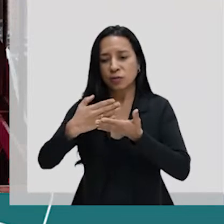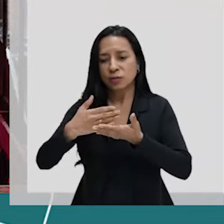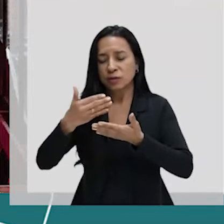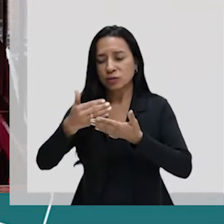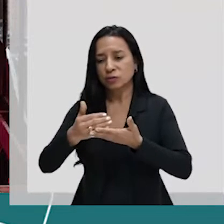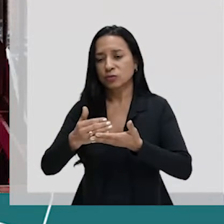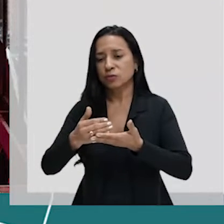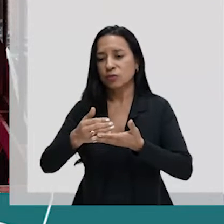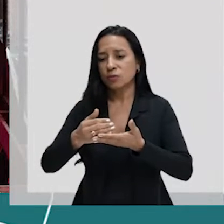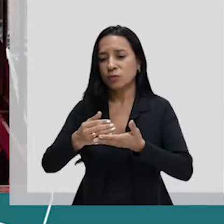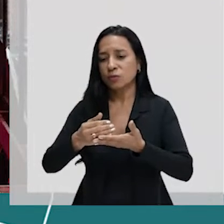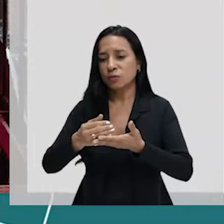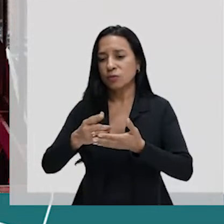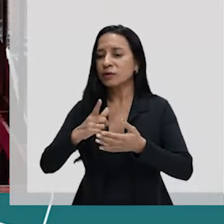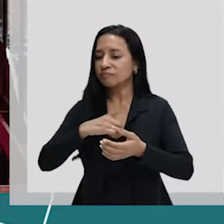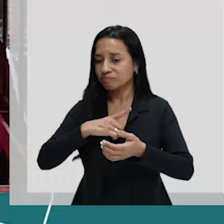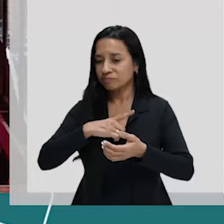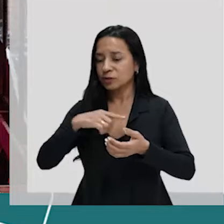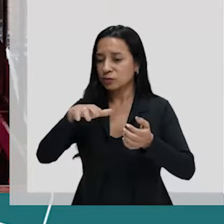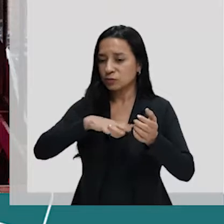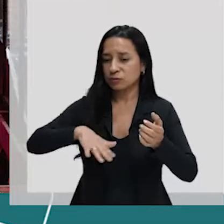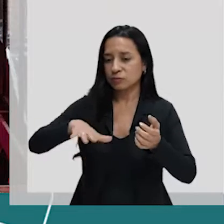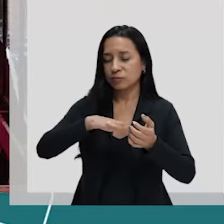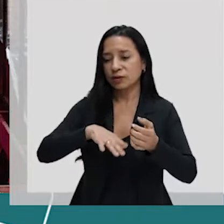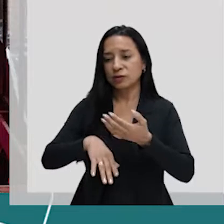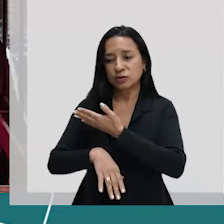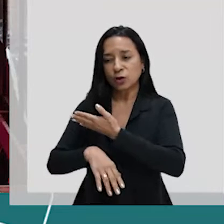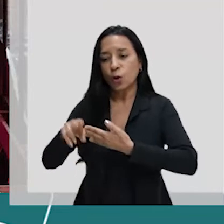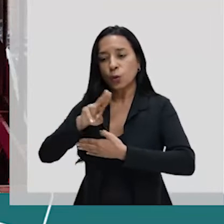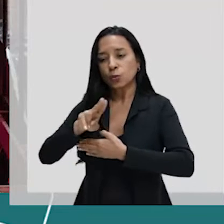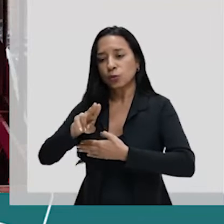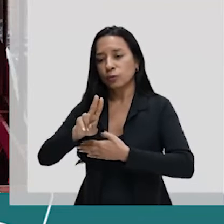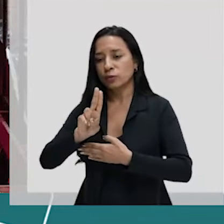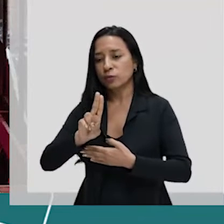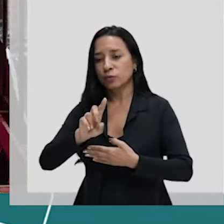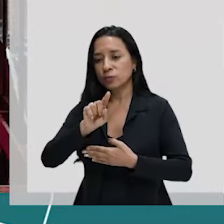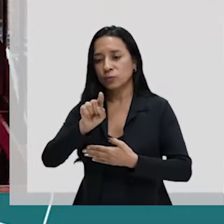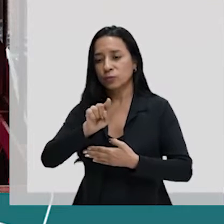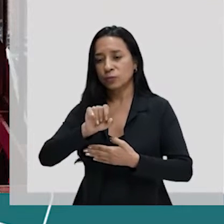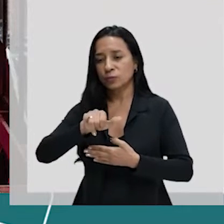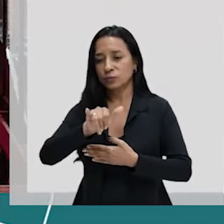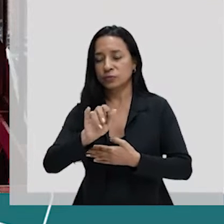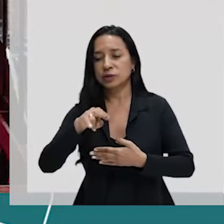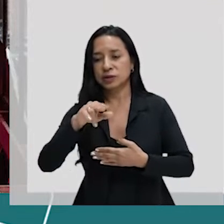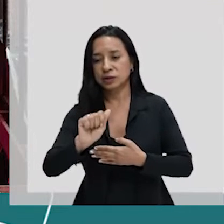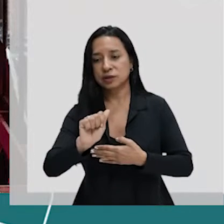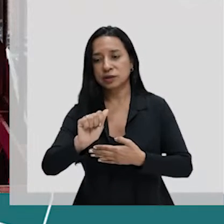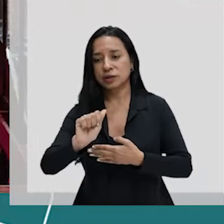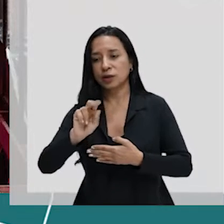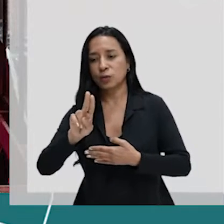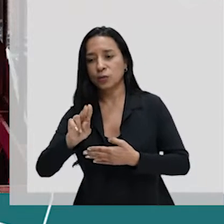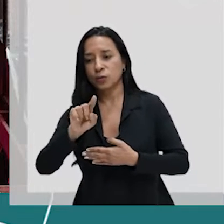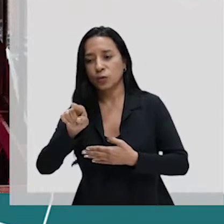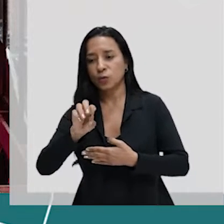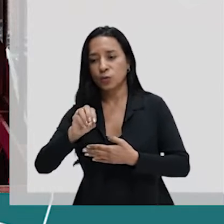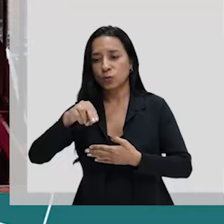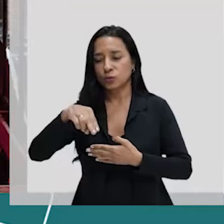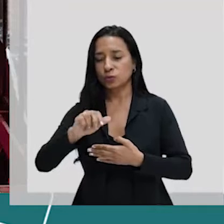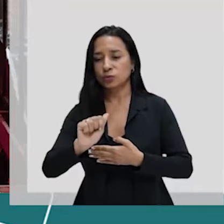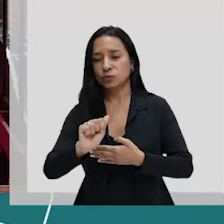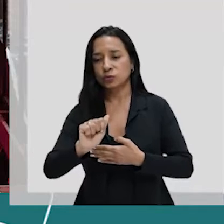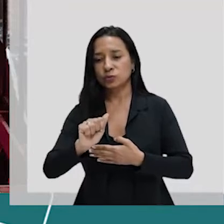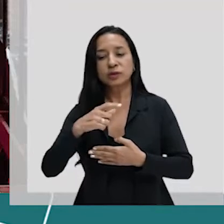conceito é um grupo chamado Usina Uzona, que mantém a estrutura original do teatro oficina e